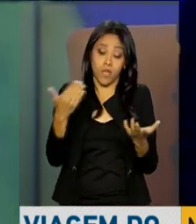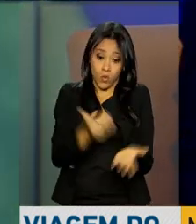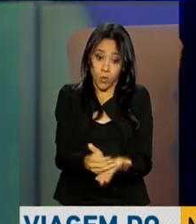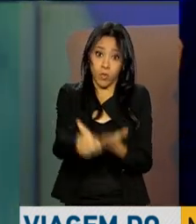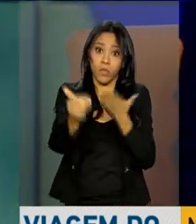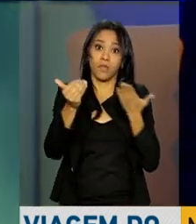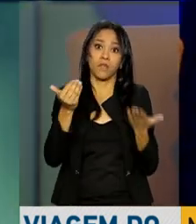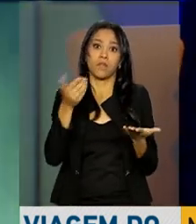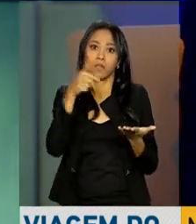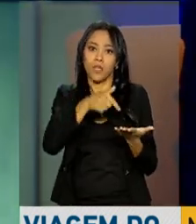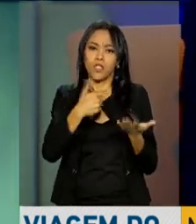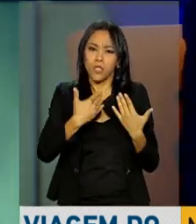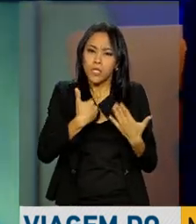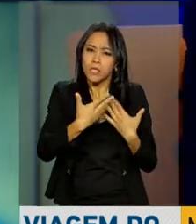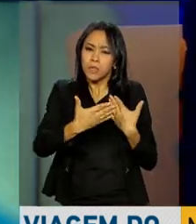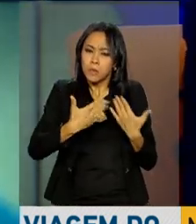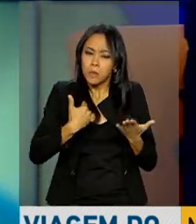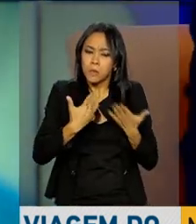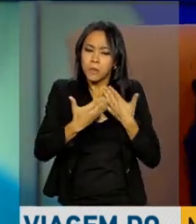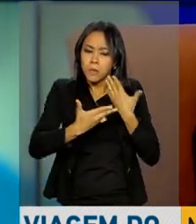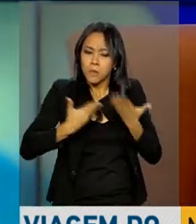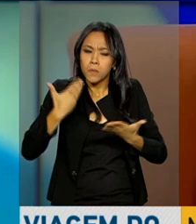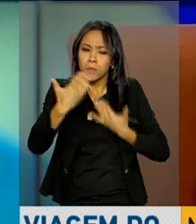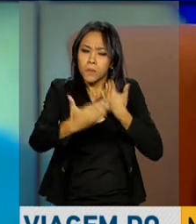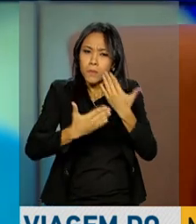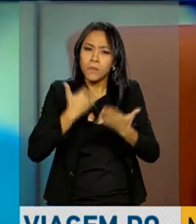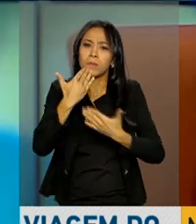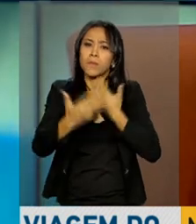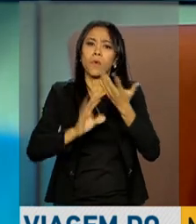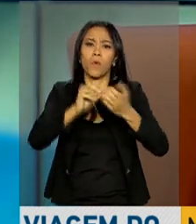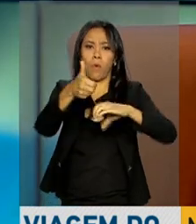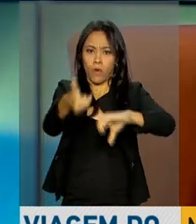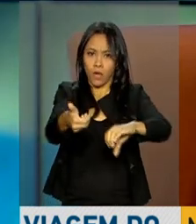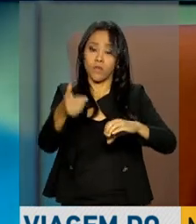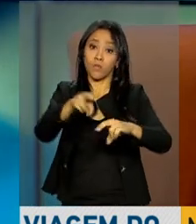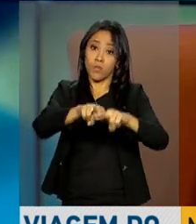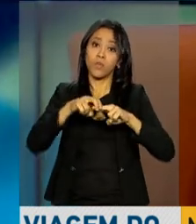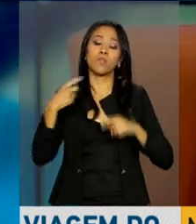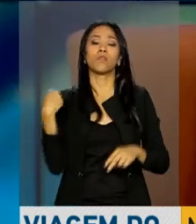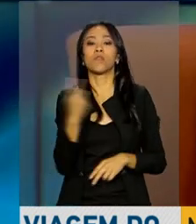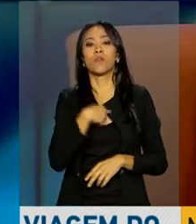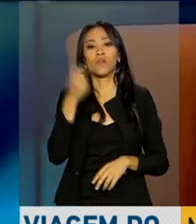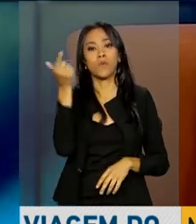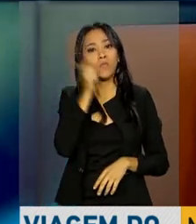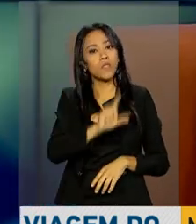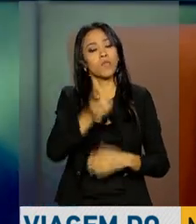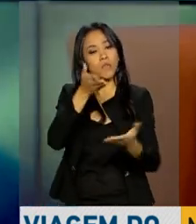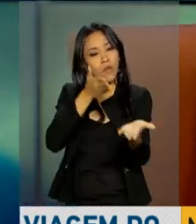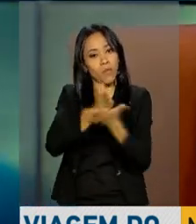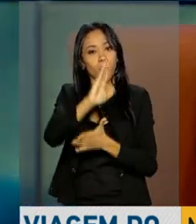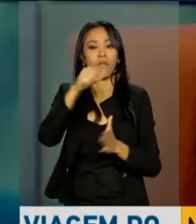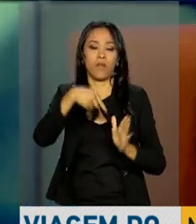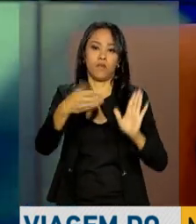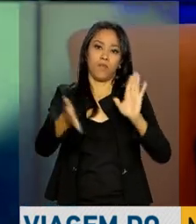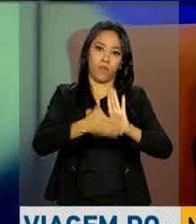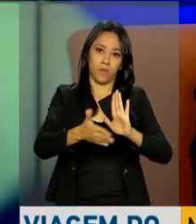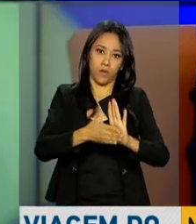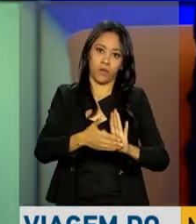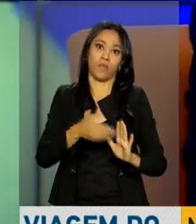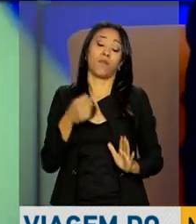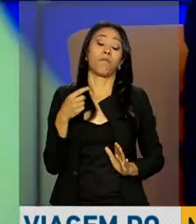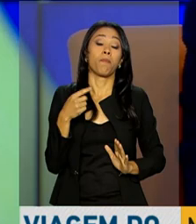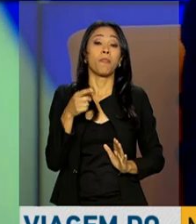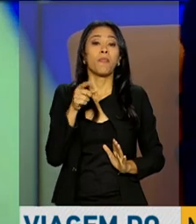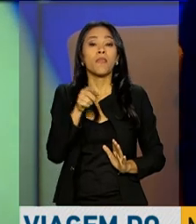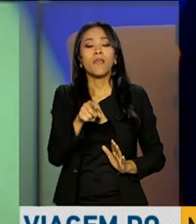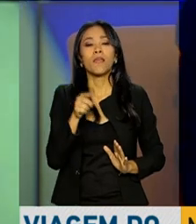deu muito expressivamente com o Congresso Nacional. Por isso que nós conseguimos aprovar esta medida, porque, veja bem, uma